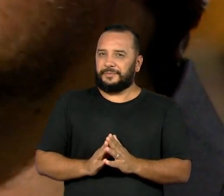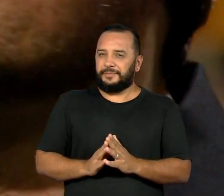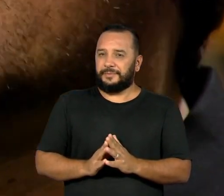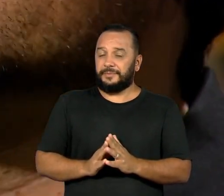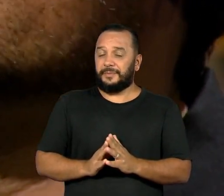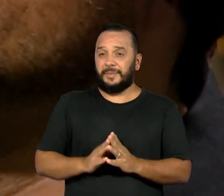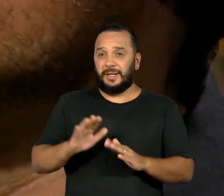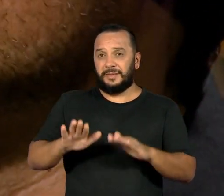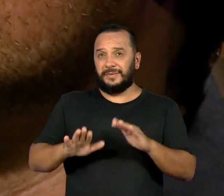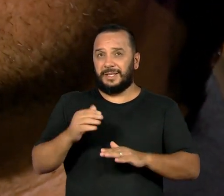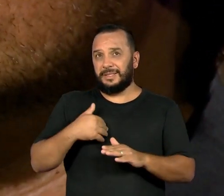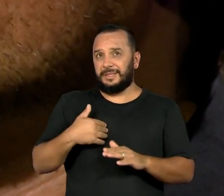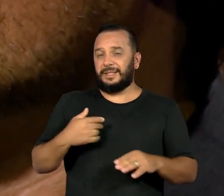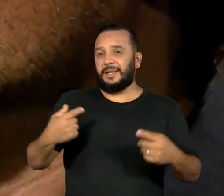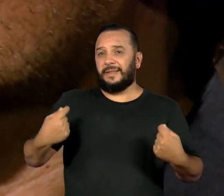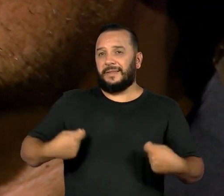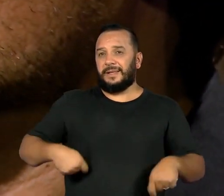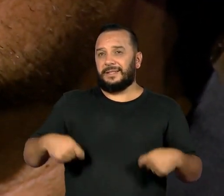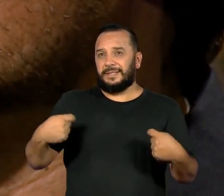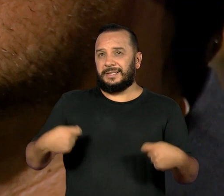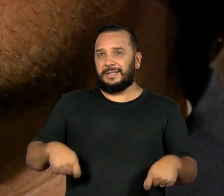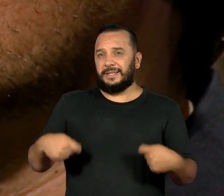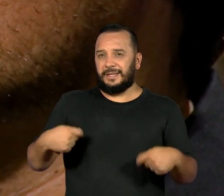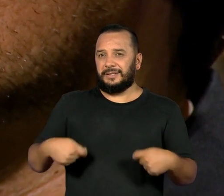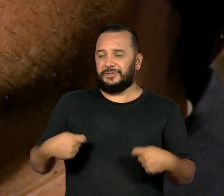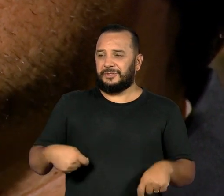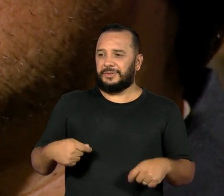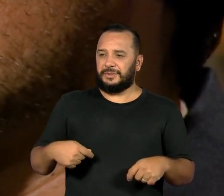A necessidade da gente